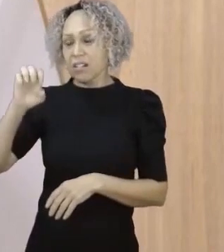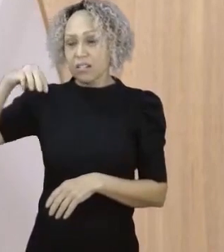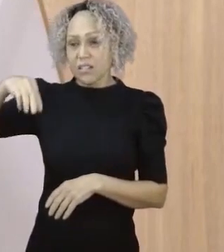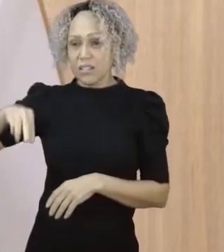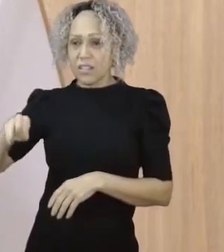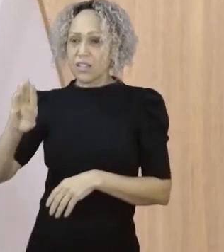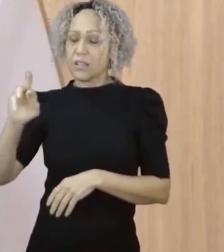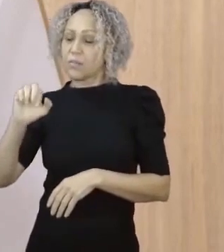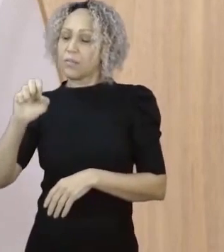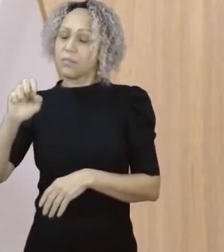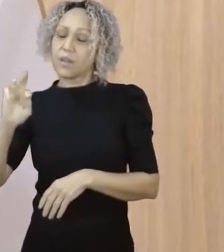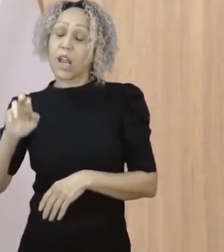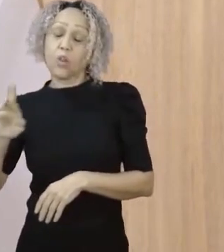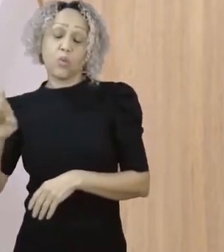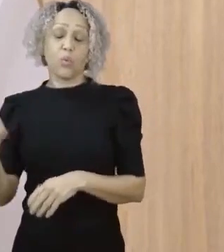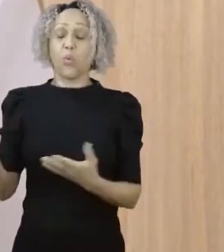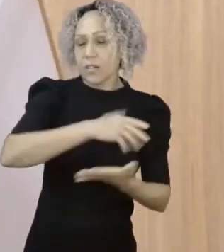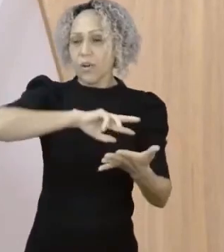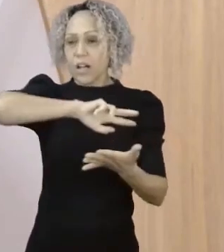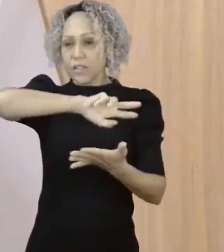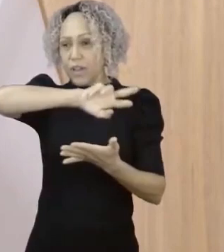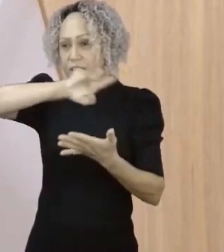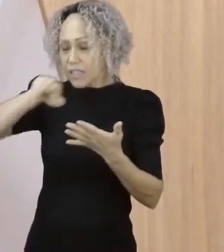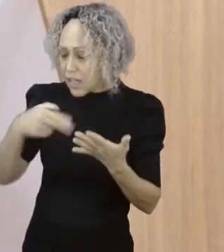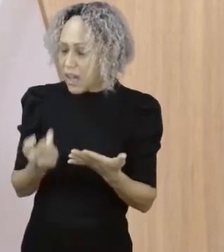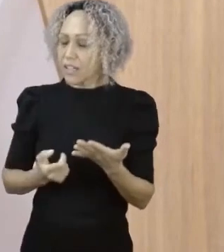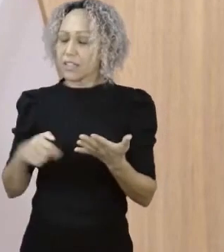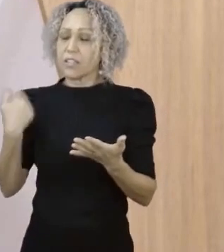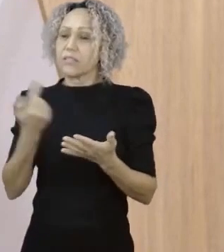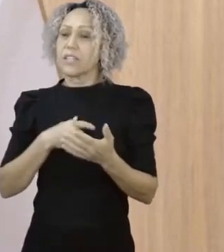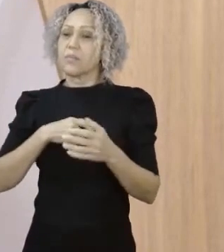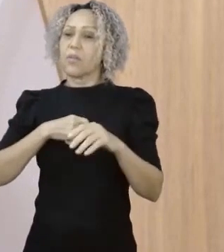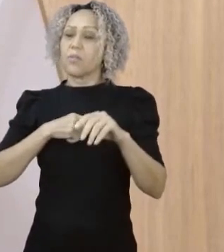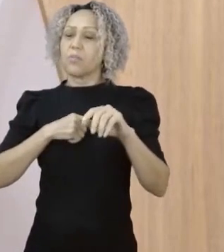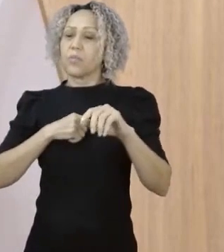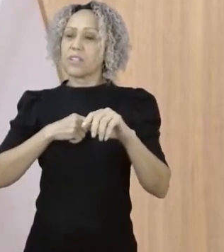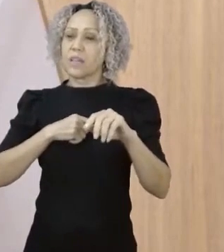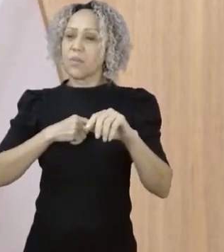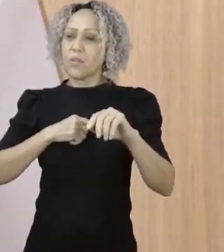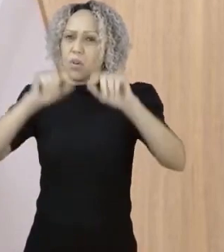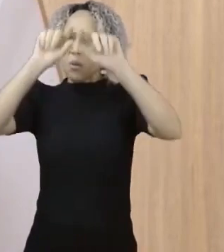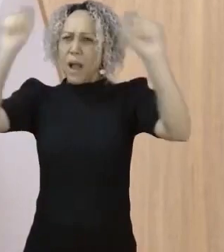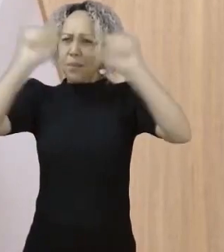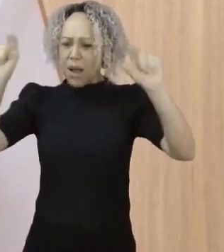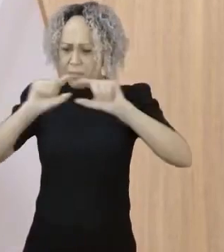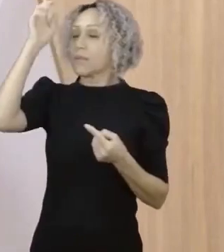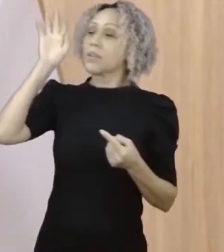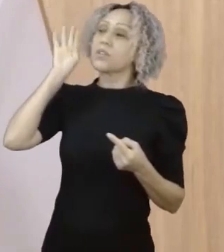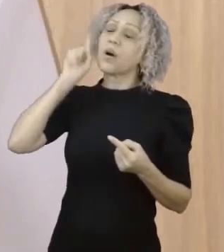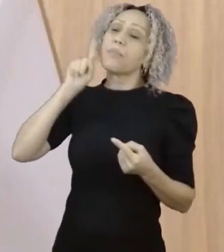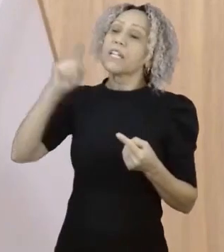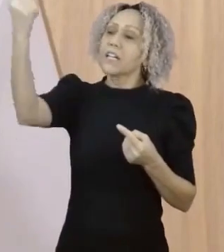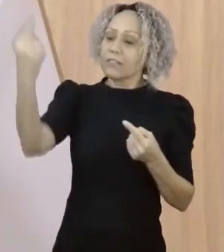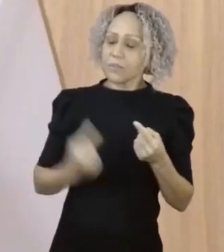gente promoveu o Brasil com a diversidade, com a qualidade, a gente fez um painel de qualidade de informação de dados, com inteligência de dados.